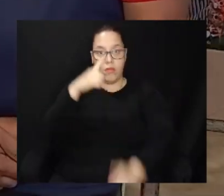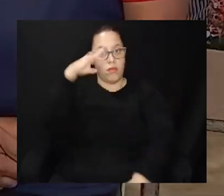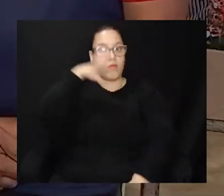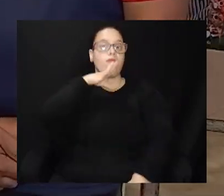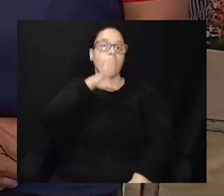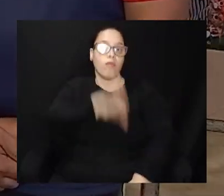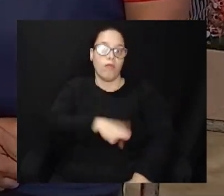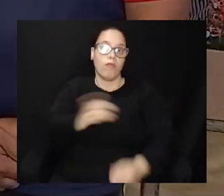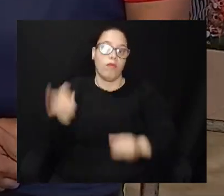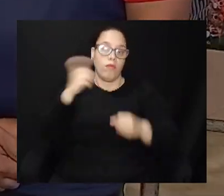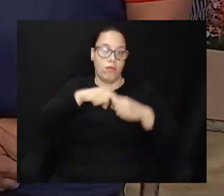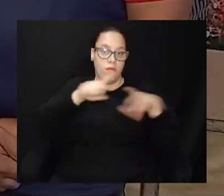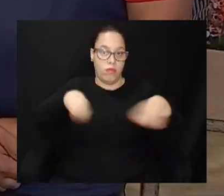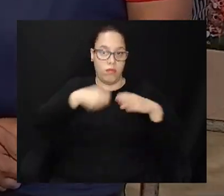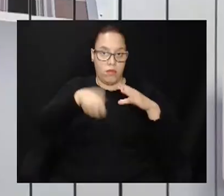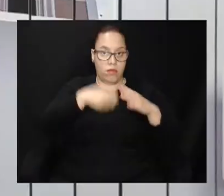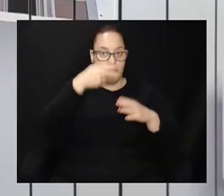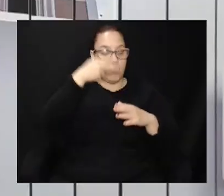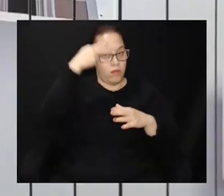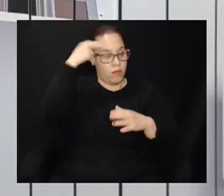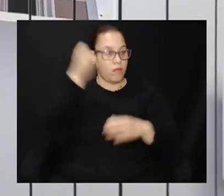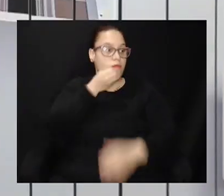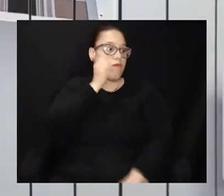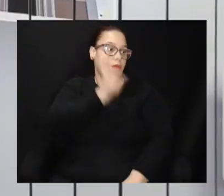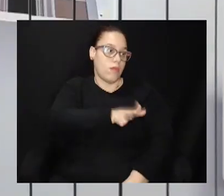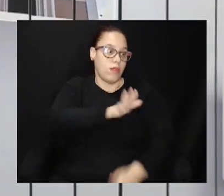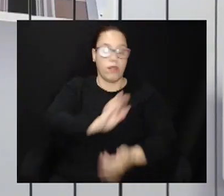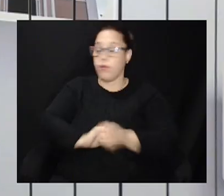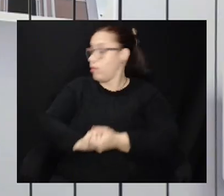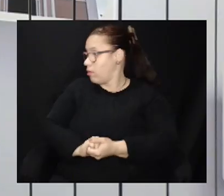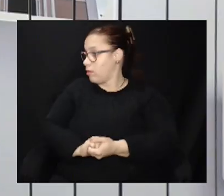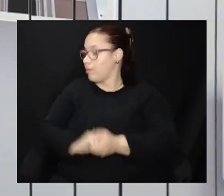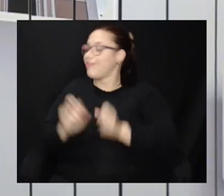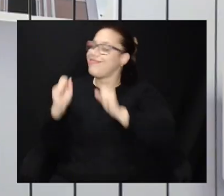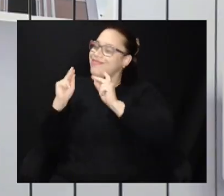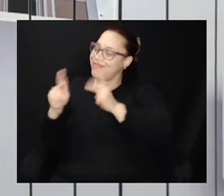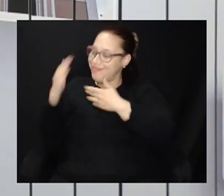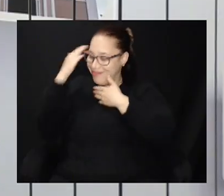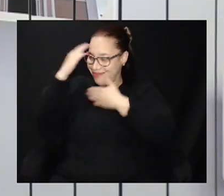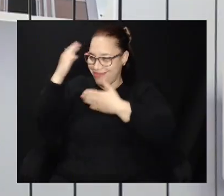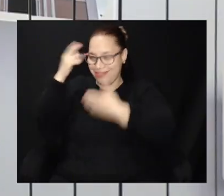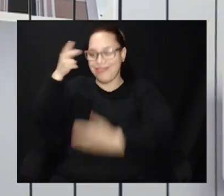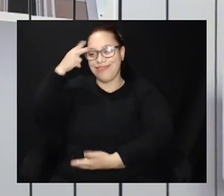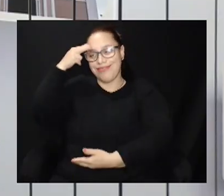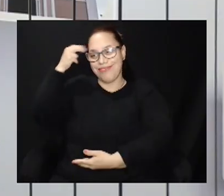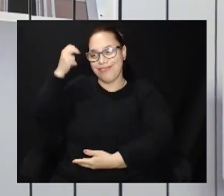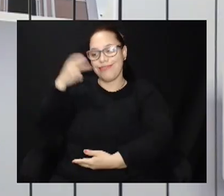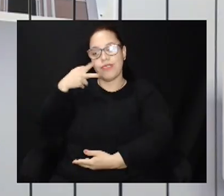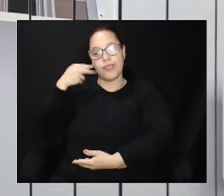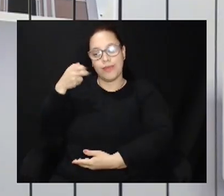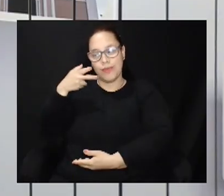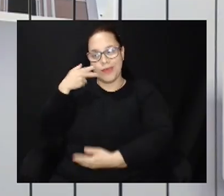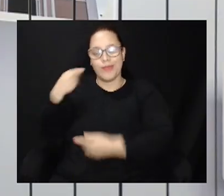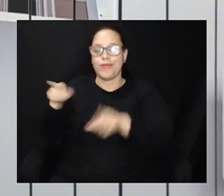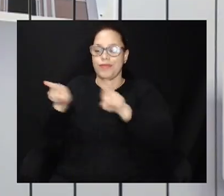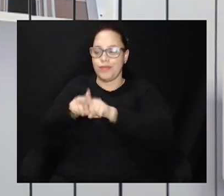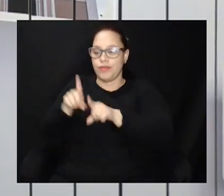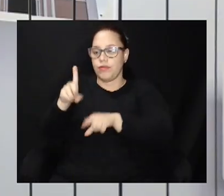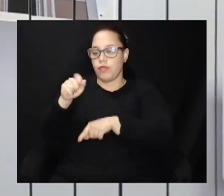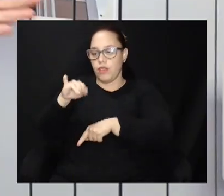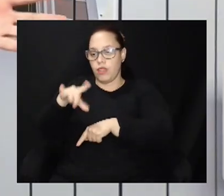você no estúdio, Gabriel. Uma boa tarde. Tá certo, muito obrigado então, Rafael Turati, e também ao Danilo César